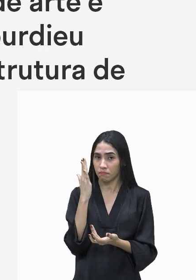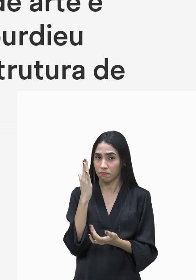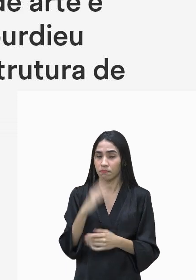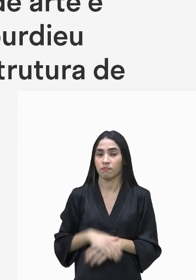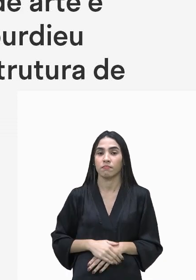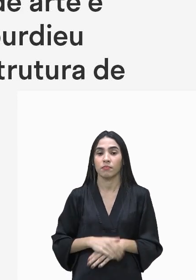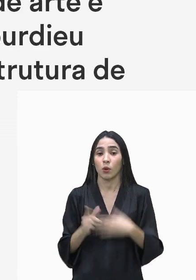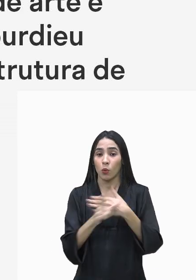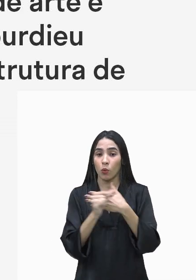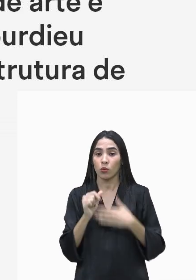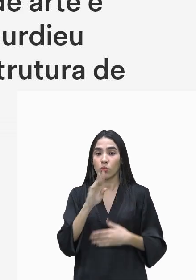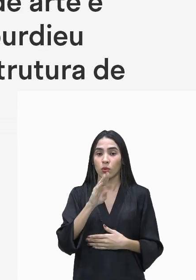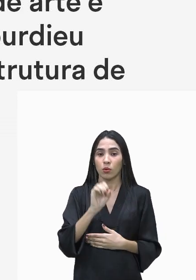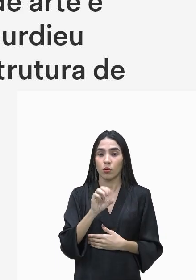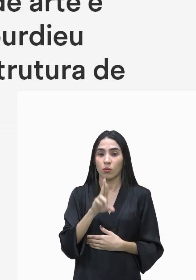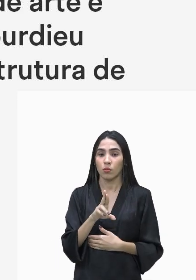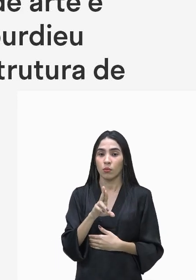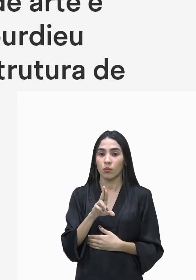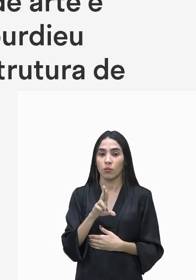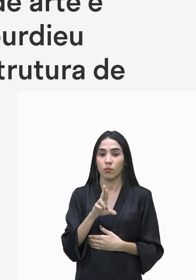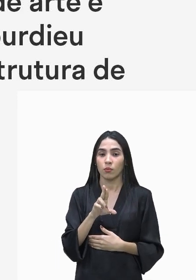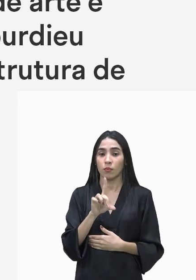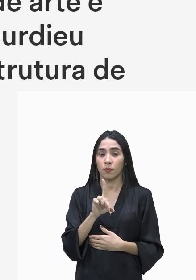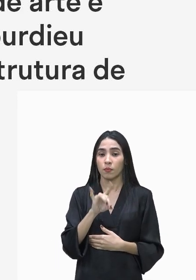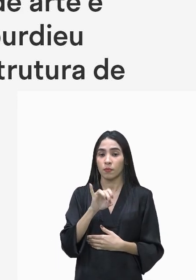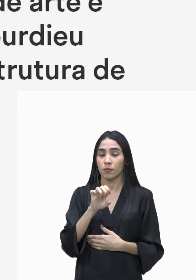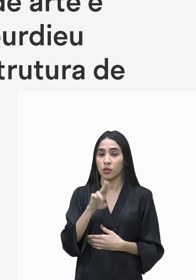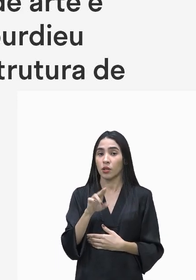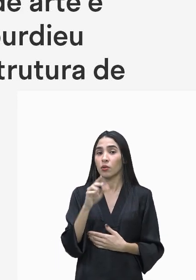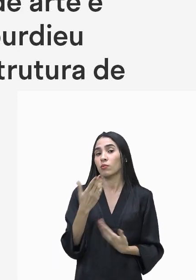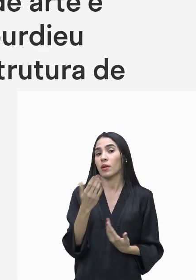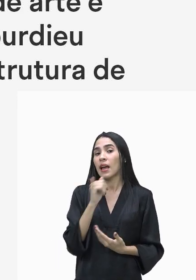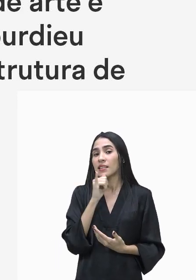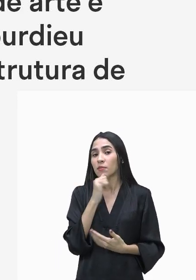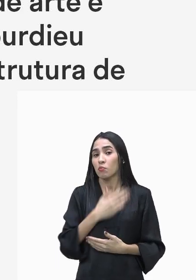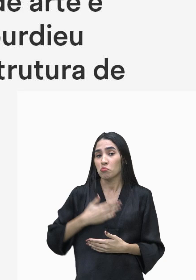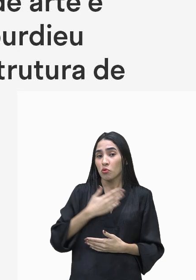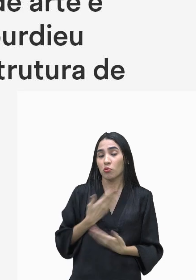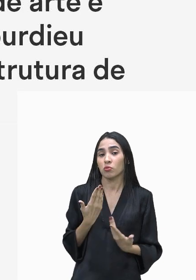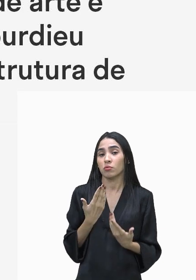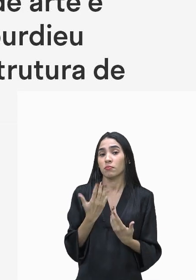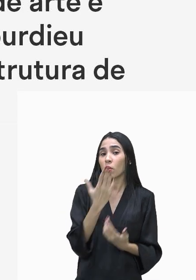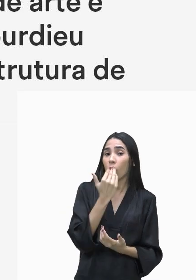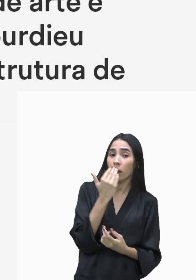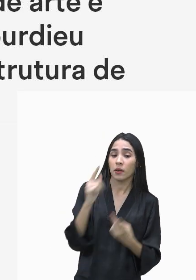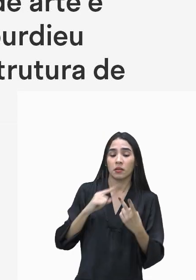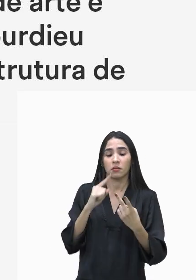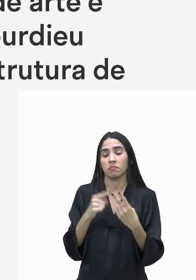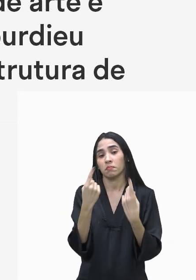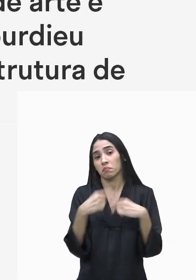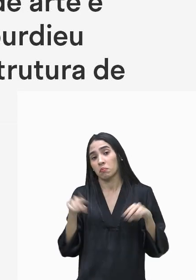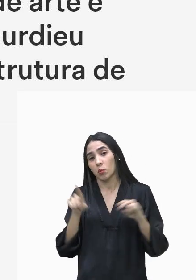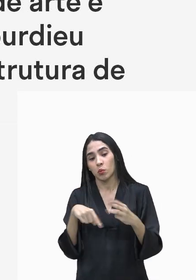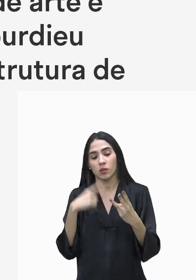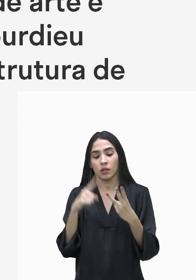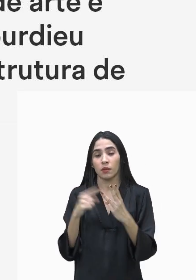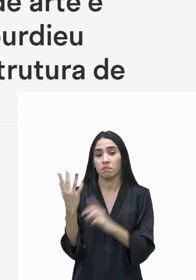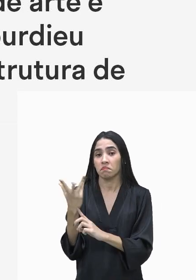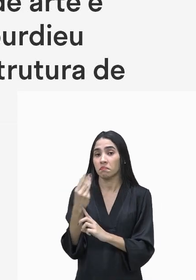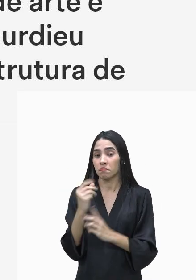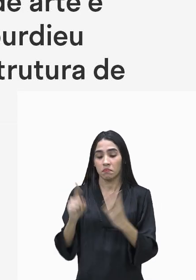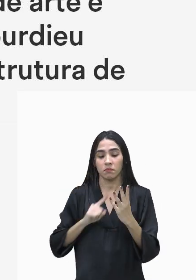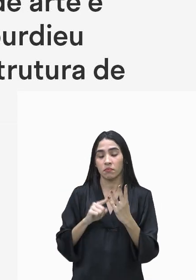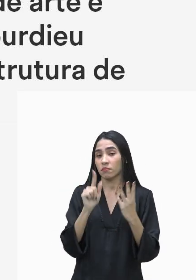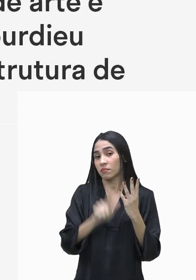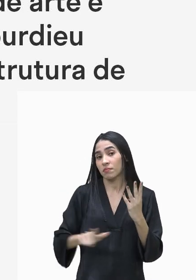Bourdieu considera o gosto, por exemplo, por alimentos, por música, obras de arte e